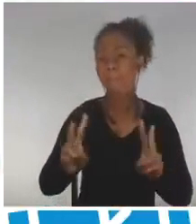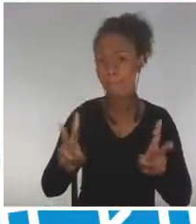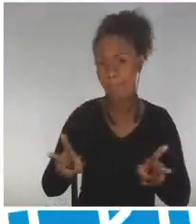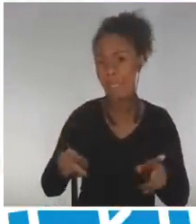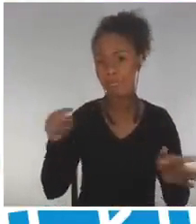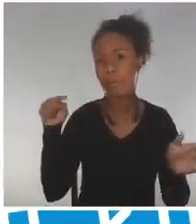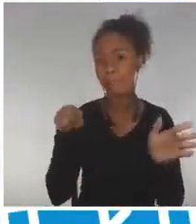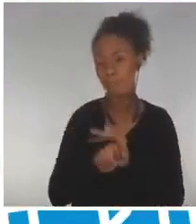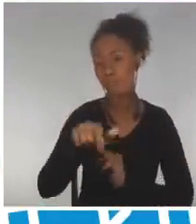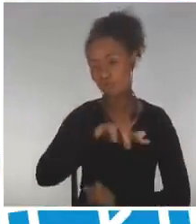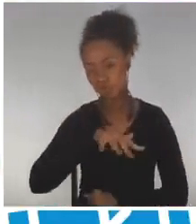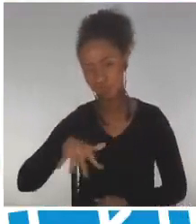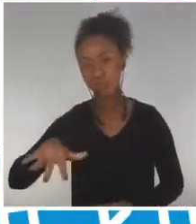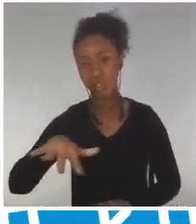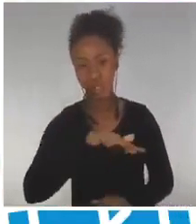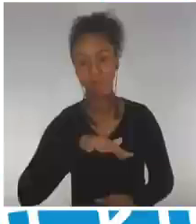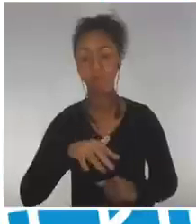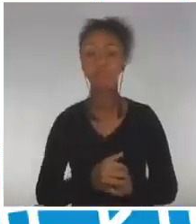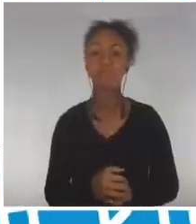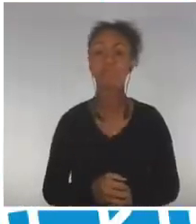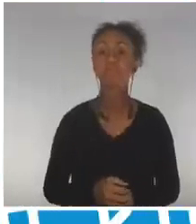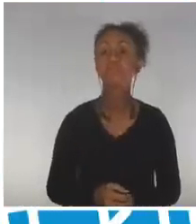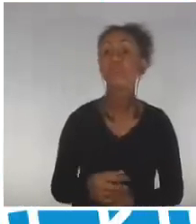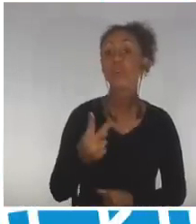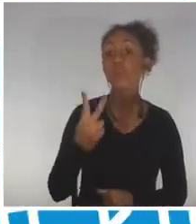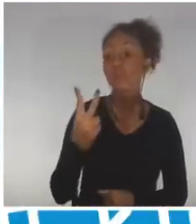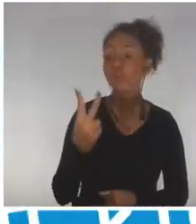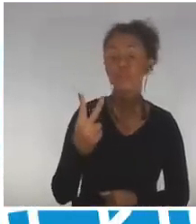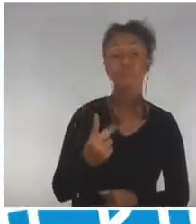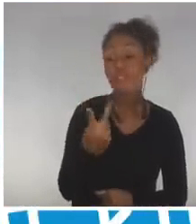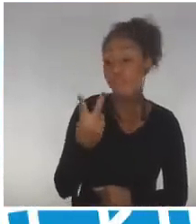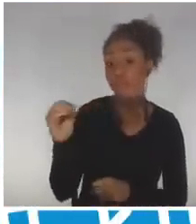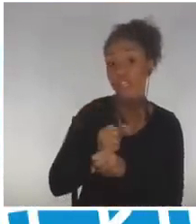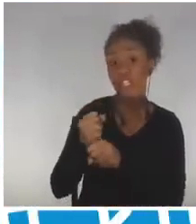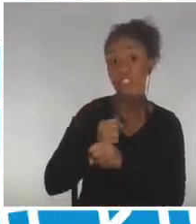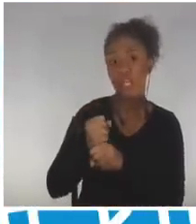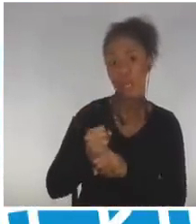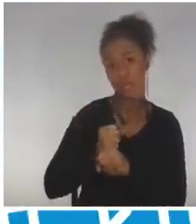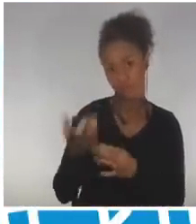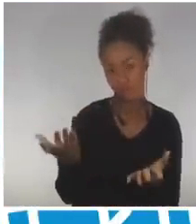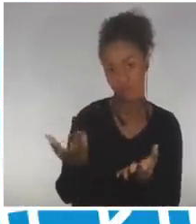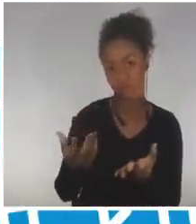geral. Após mais de 2 décadas de avaliação em larga escala, quais os